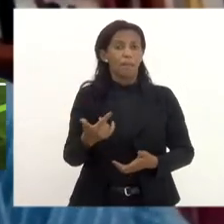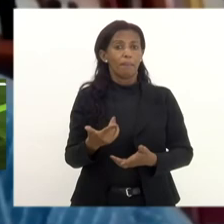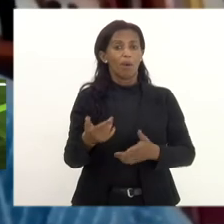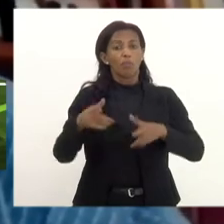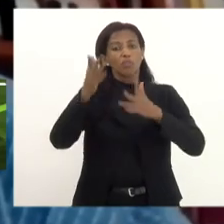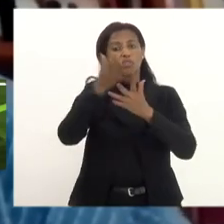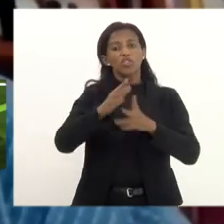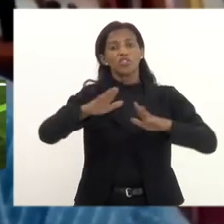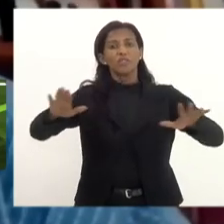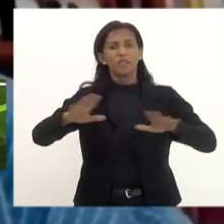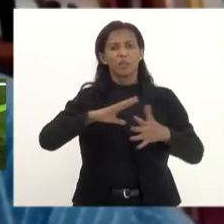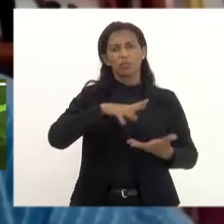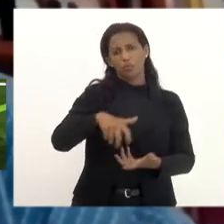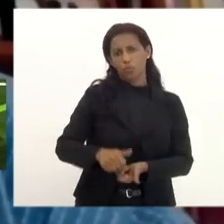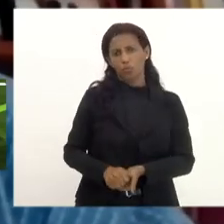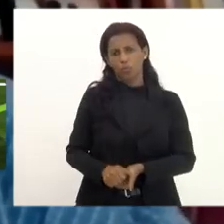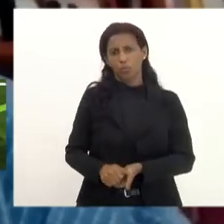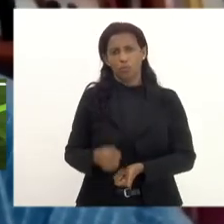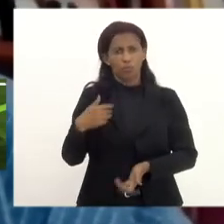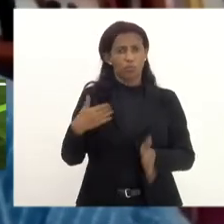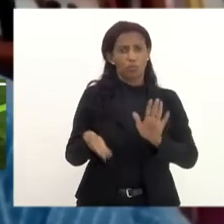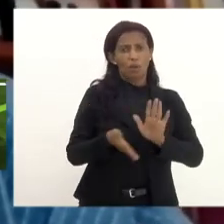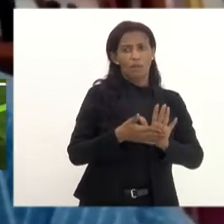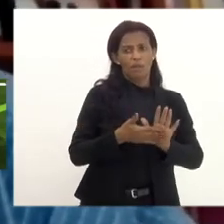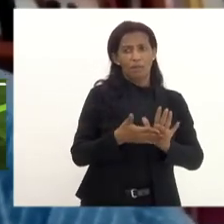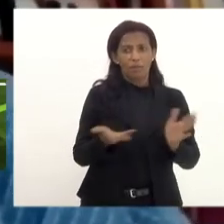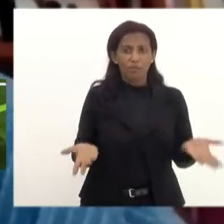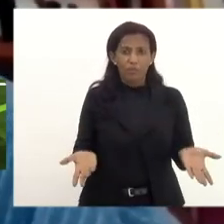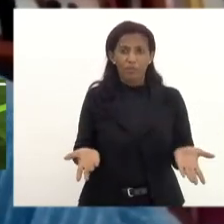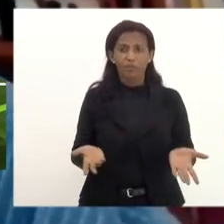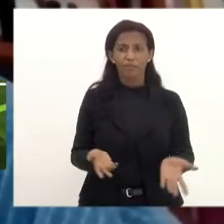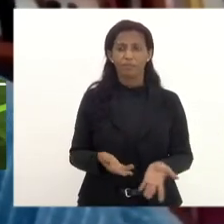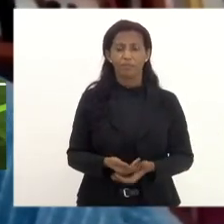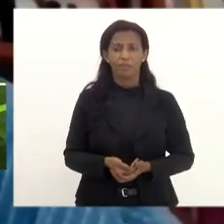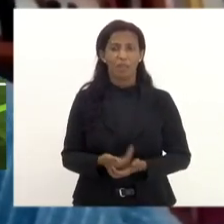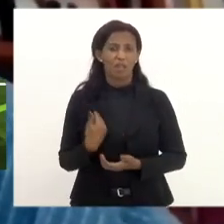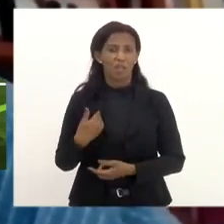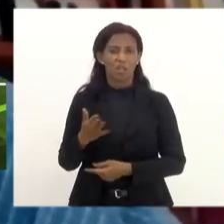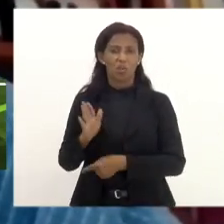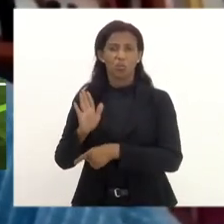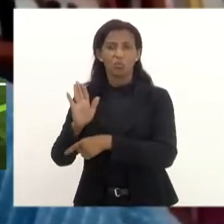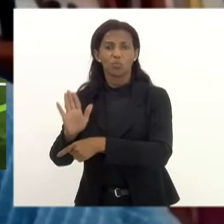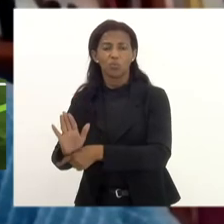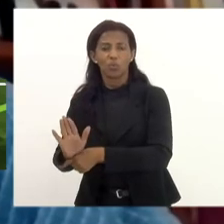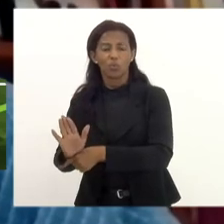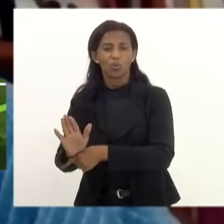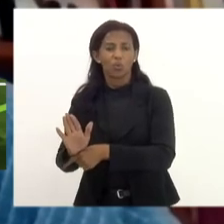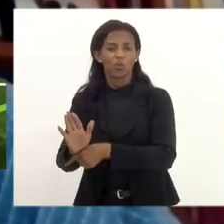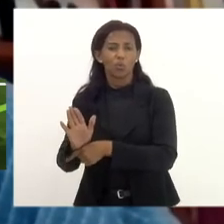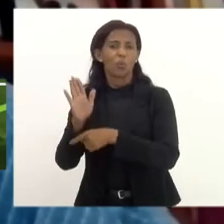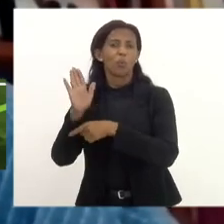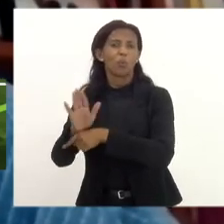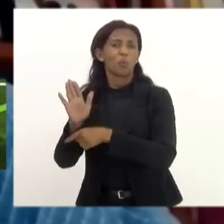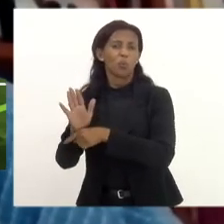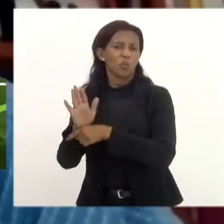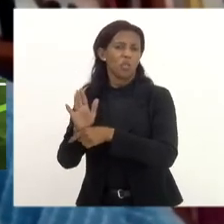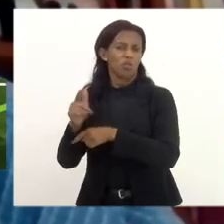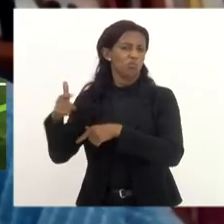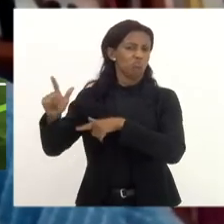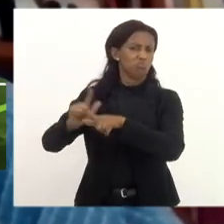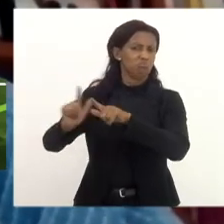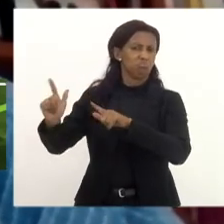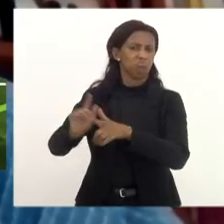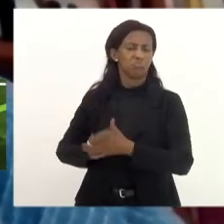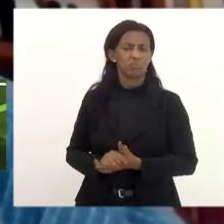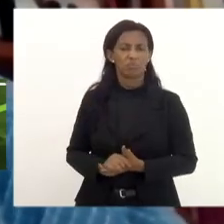de mundo. Eu não sou a favor, eu sou keynesiano, eu não sou defensor de Adam Smith, mas eu acho que a história está a favor de Keynes,